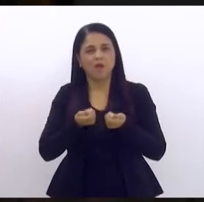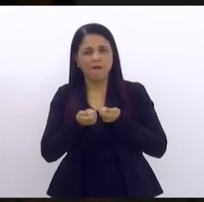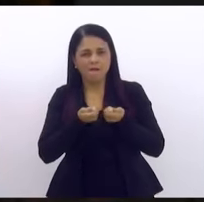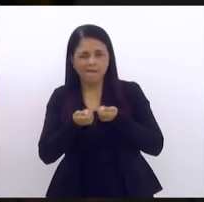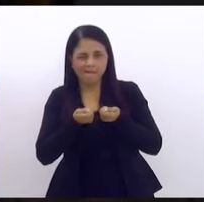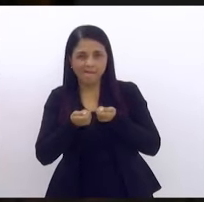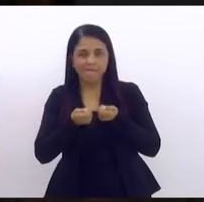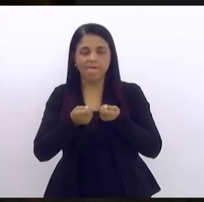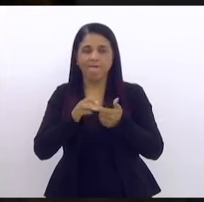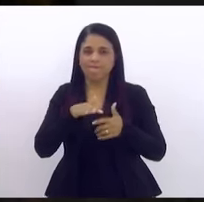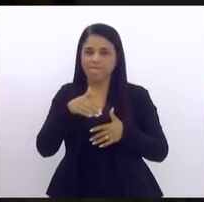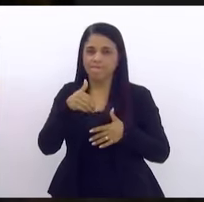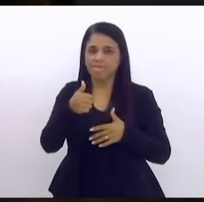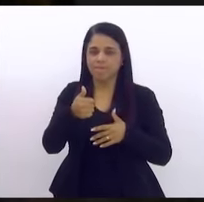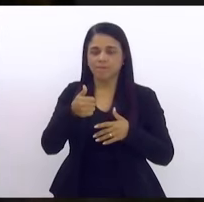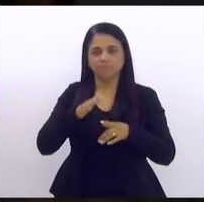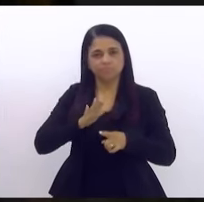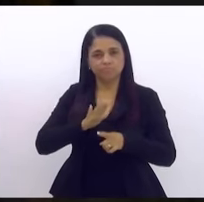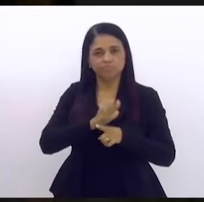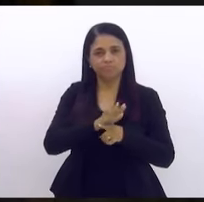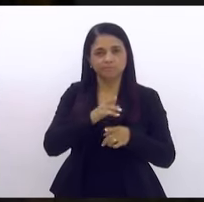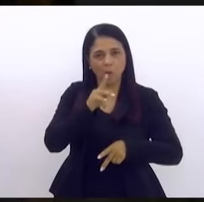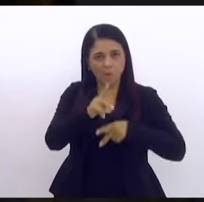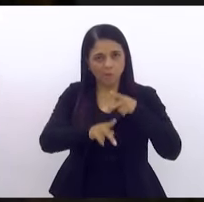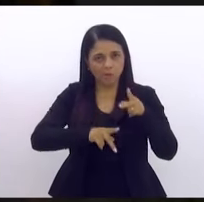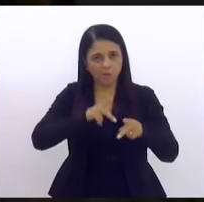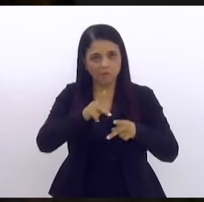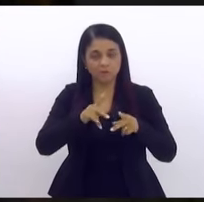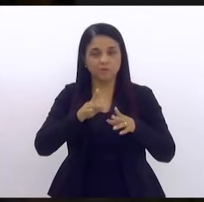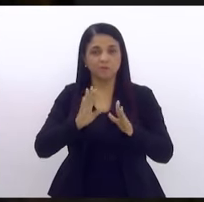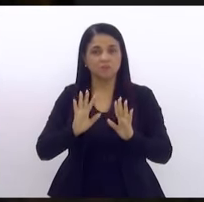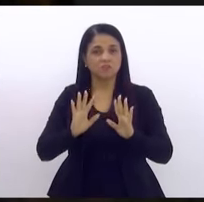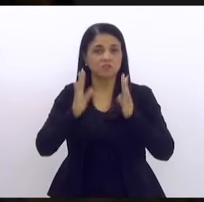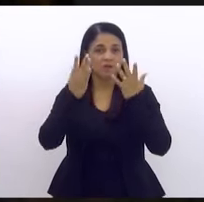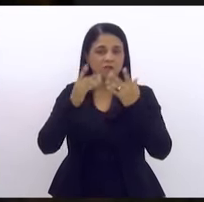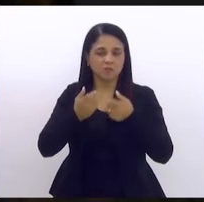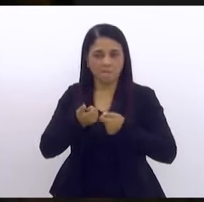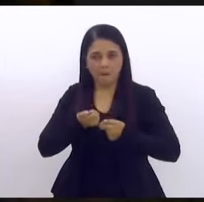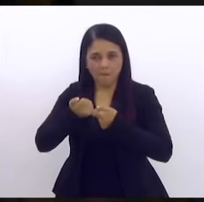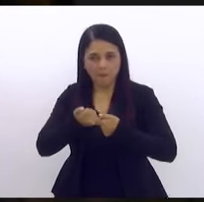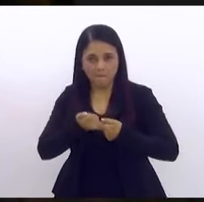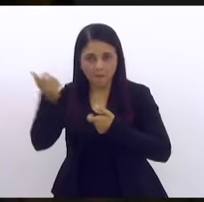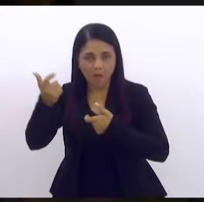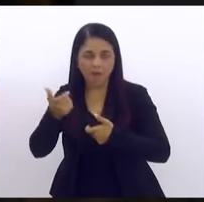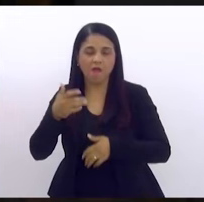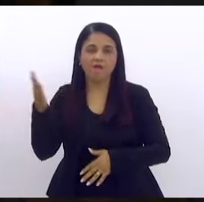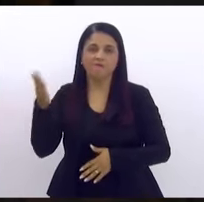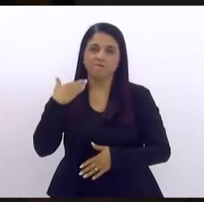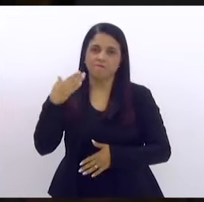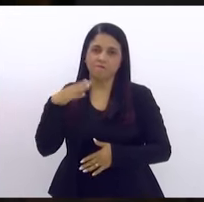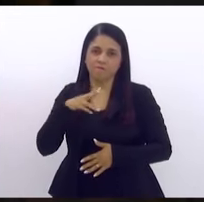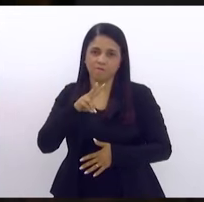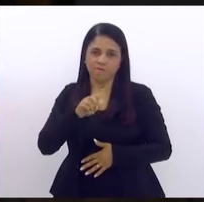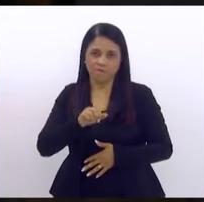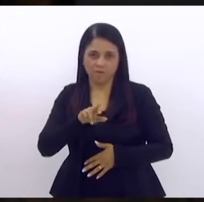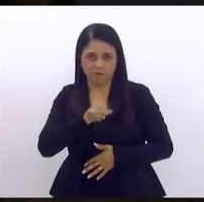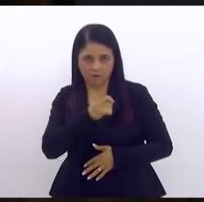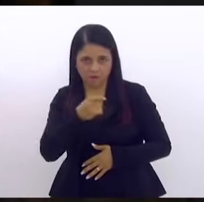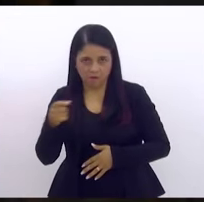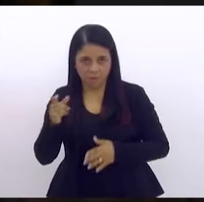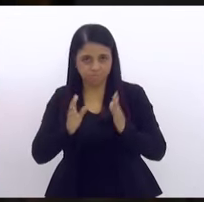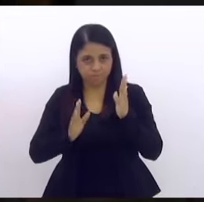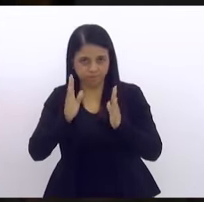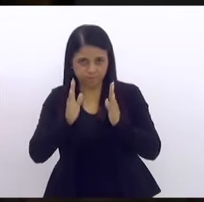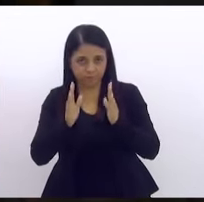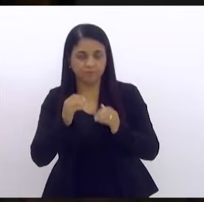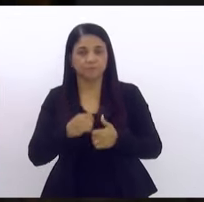ajustada, melhorada, em benefício da população, nessas festas de fim de ano e verão que se aproximam aí. Então, vou liberar o